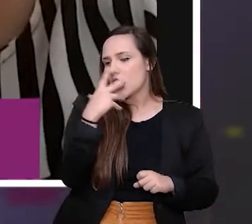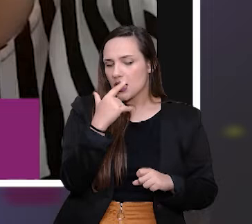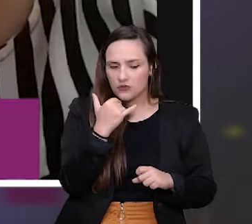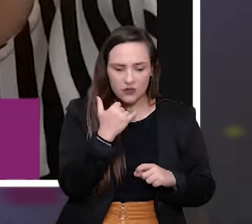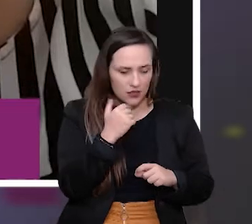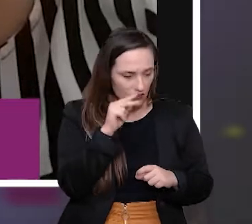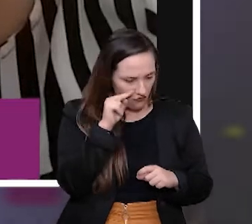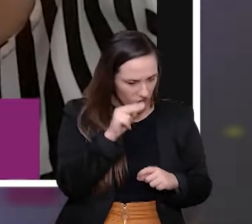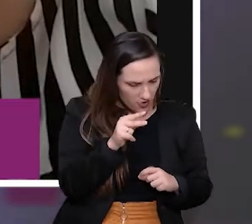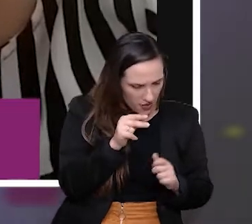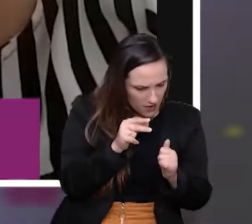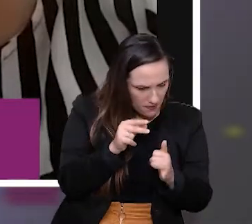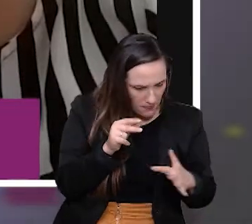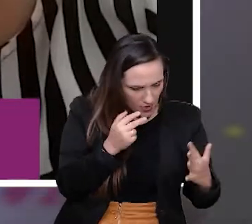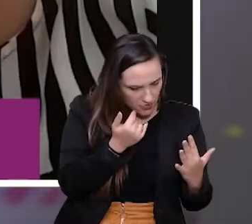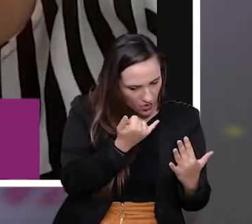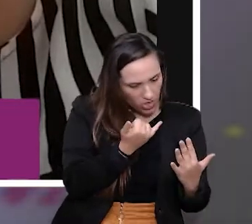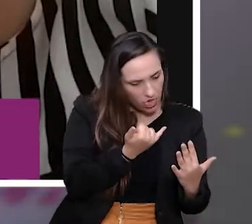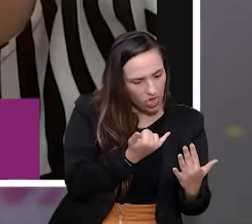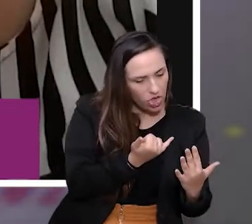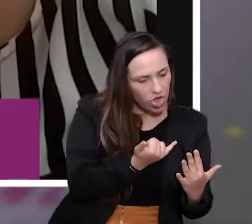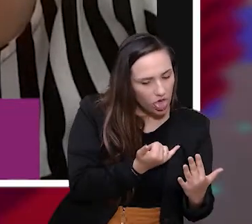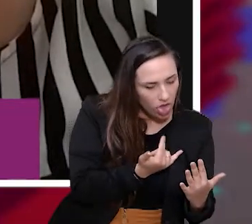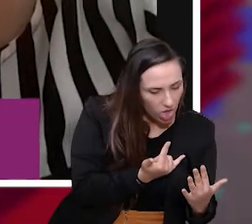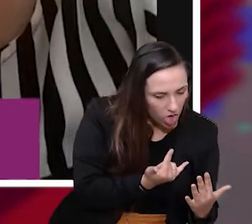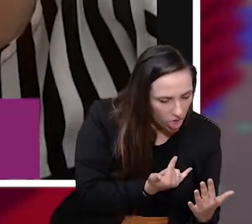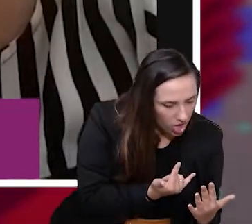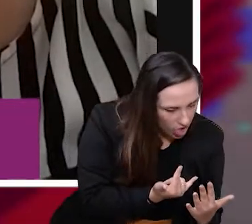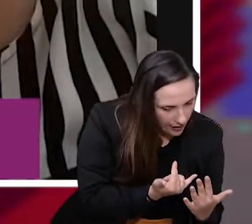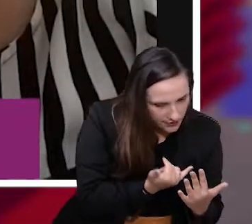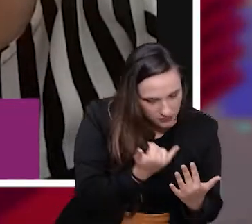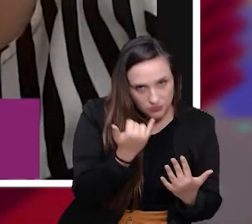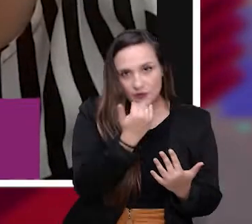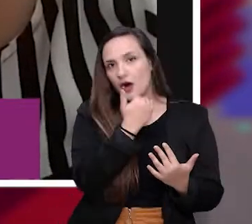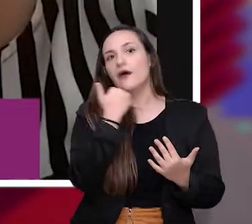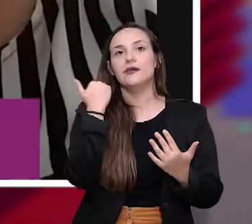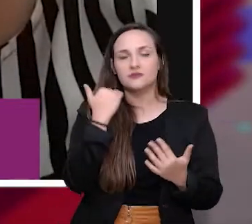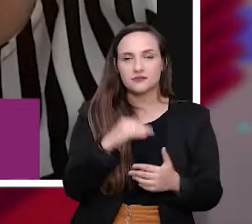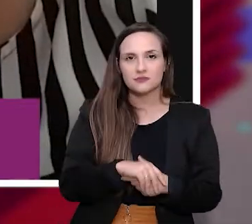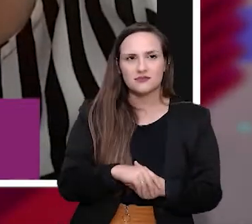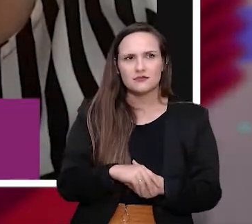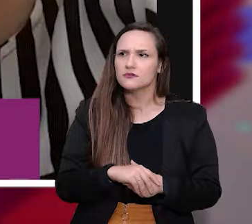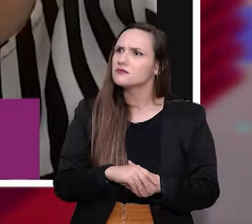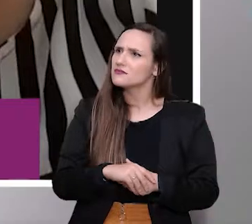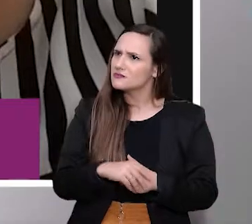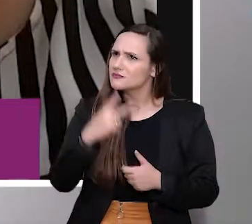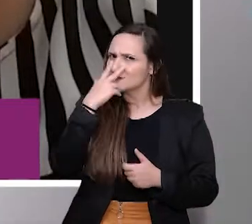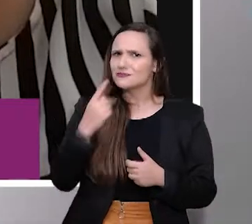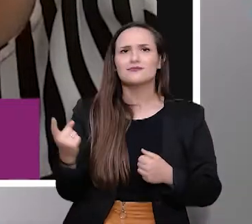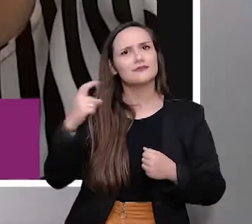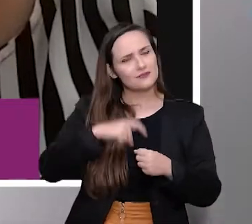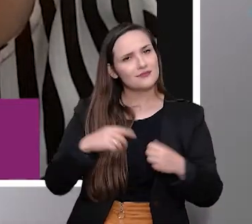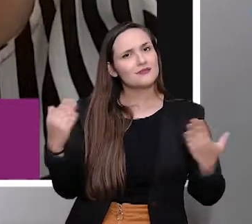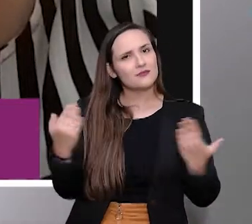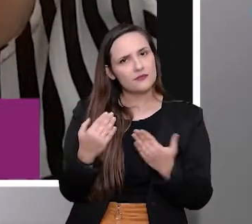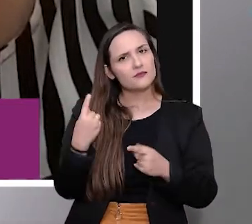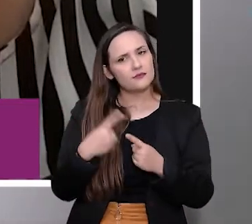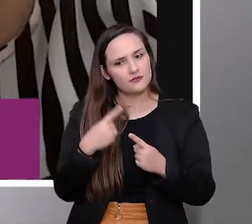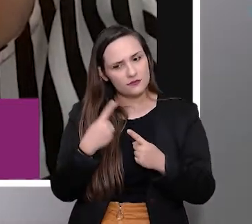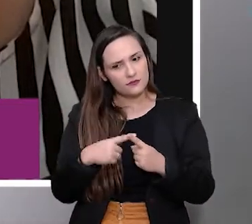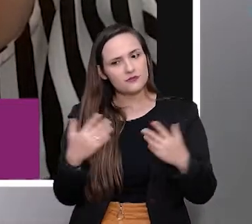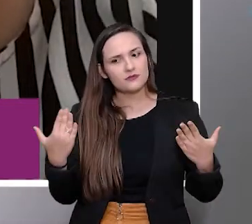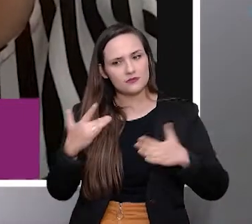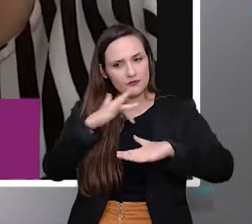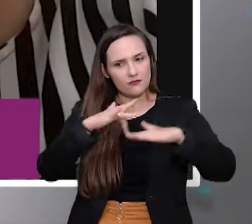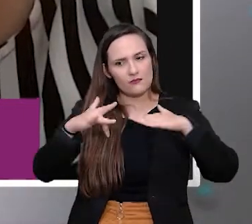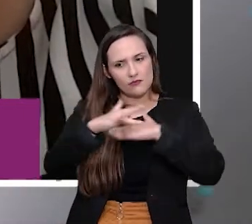com a própria imagem. E nós estamos vivendo um resgate disso tudo, até porque as mídias sociais trouxeram,